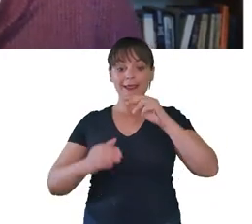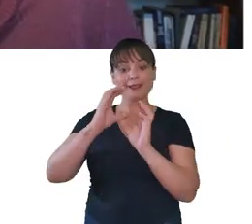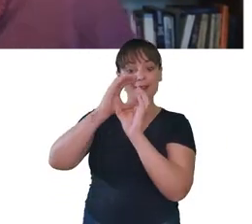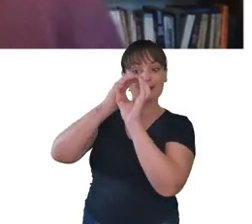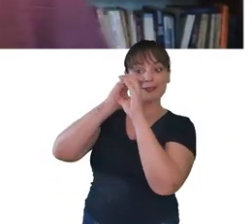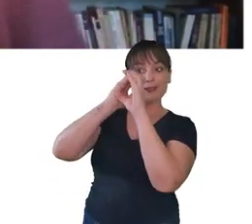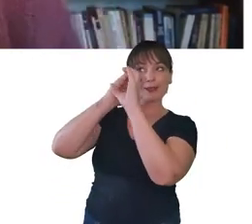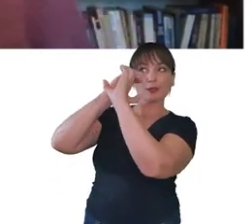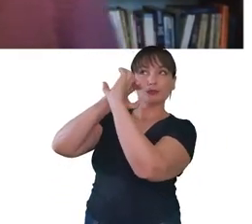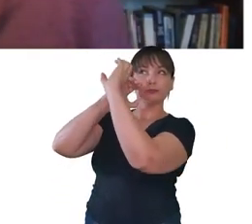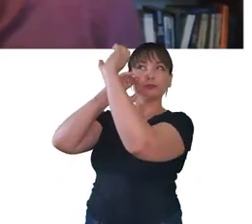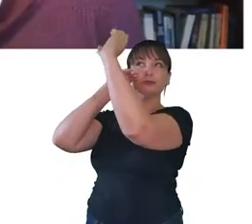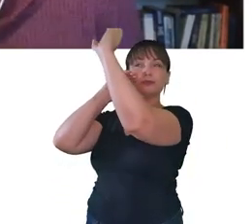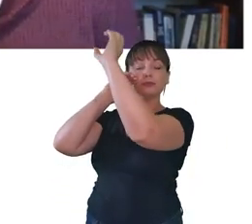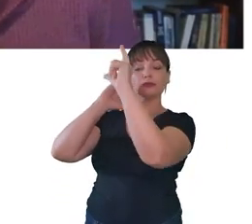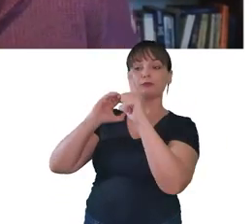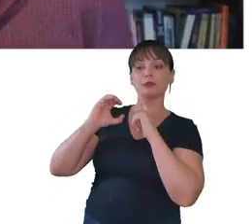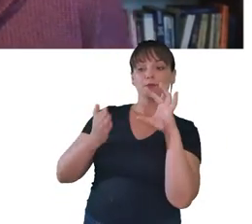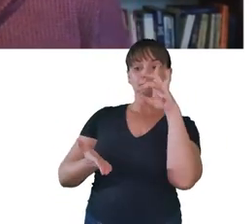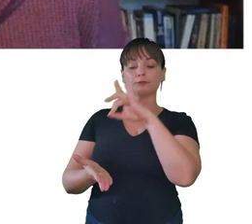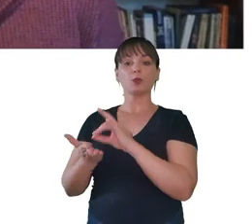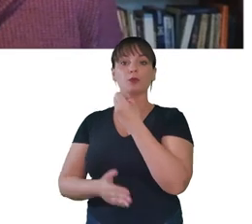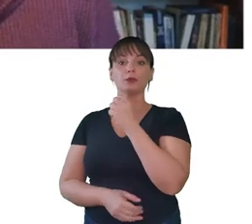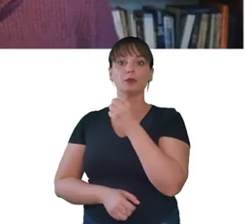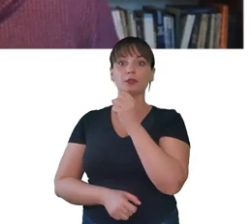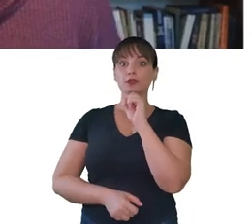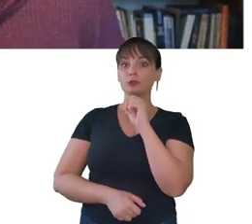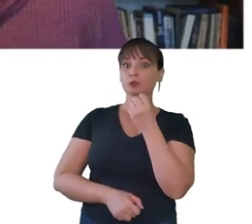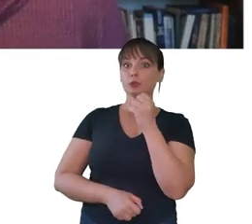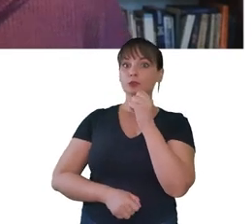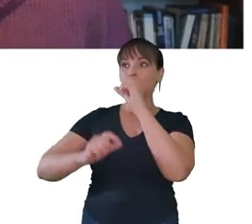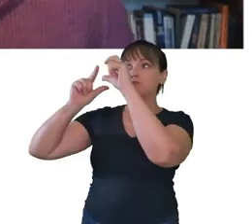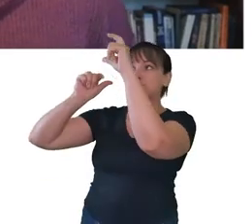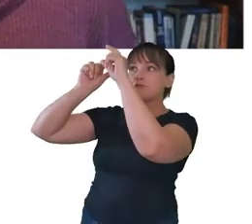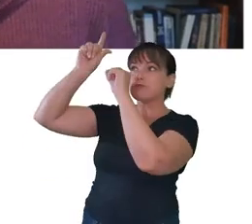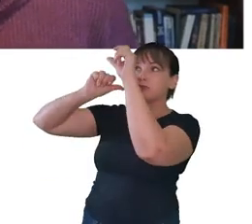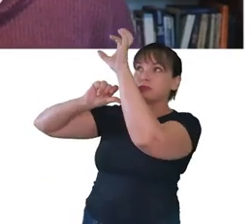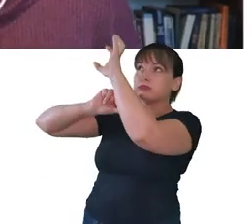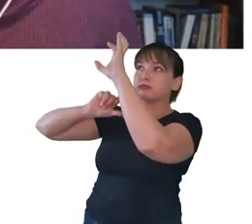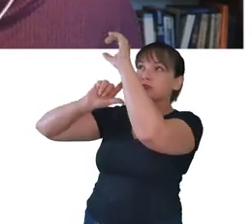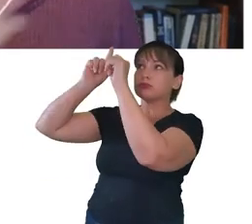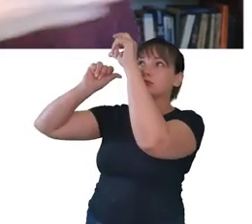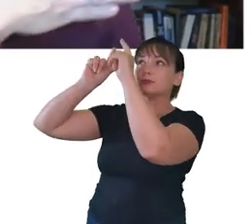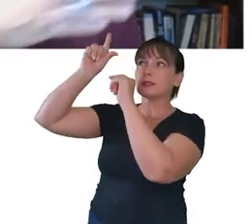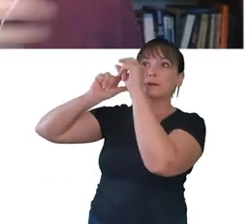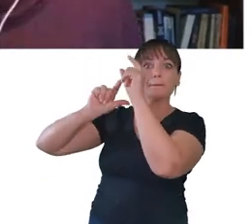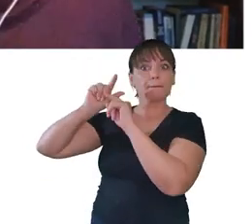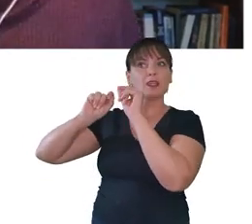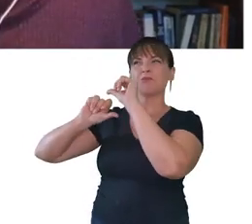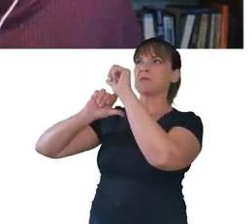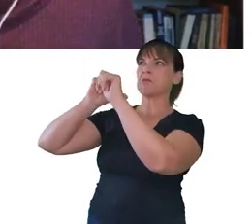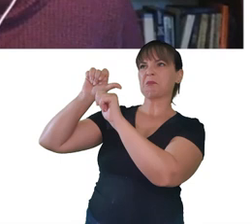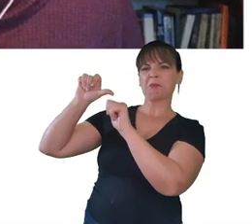tem reconhecidas oficialmente 88 constelações, mas que essas constelações elas foram mudando